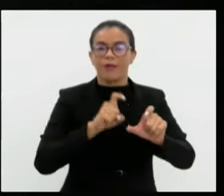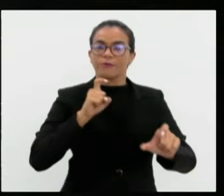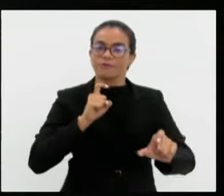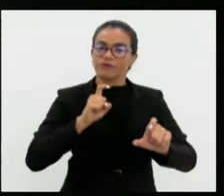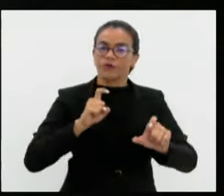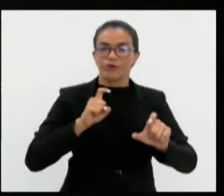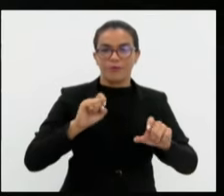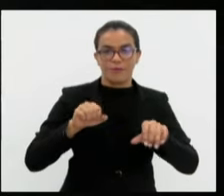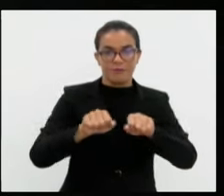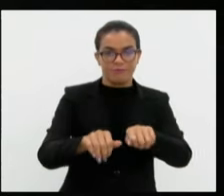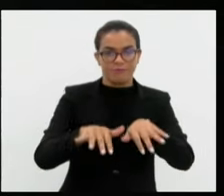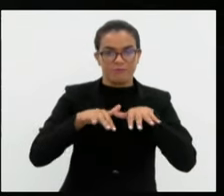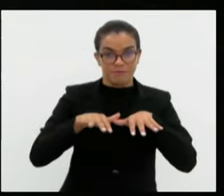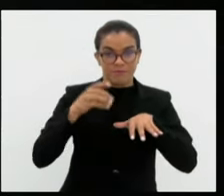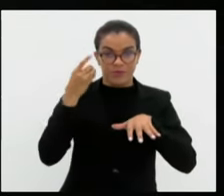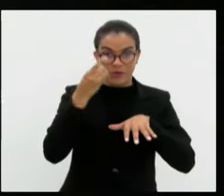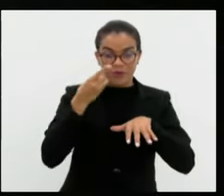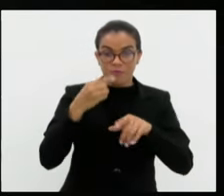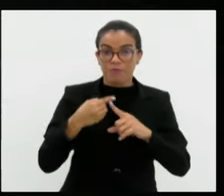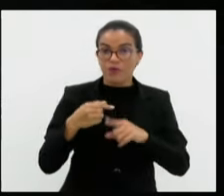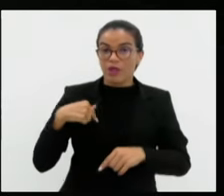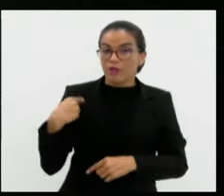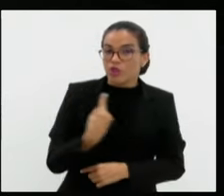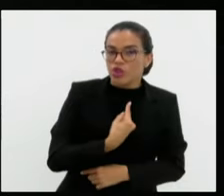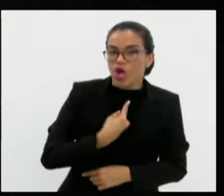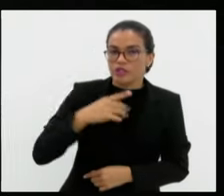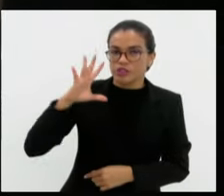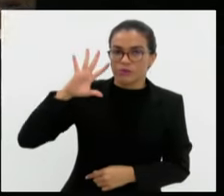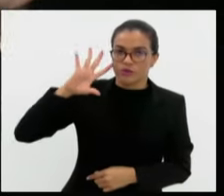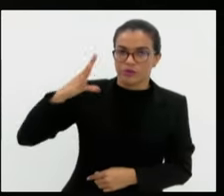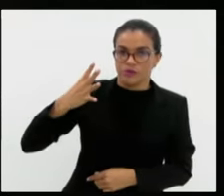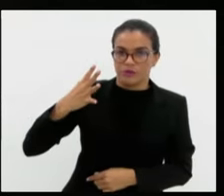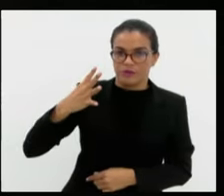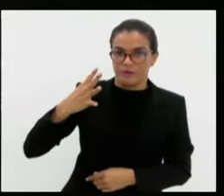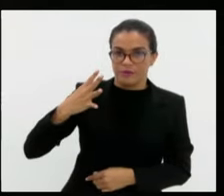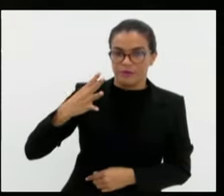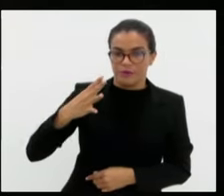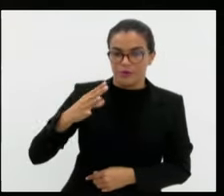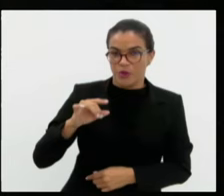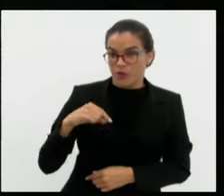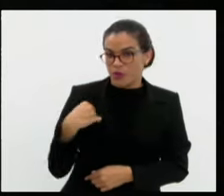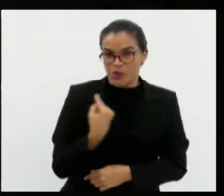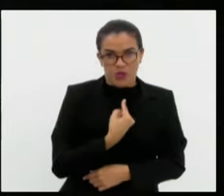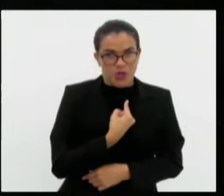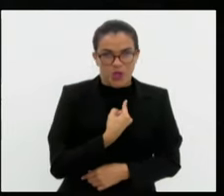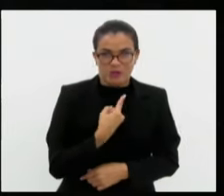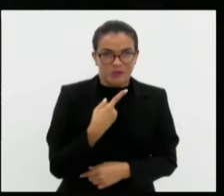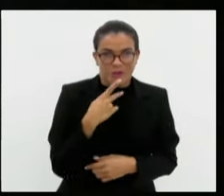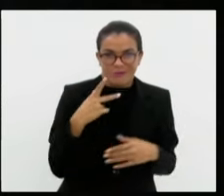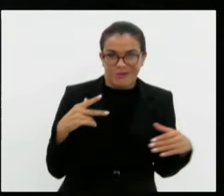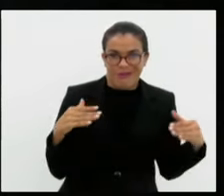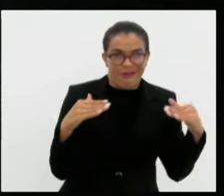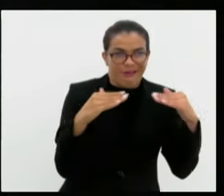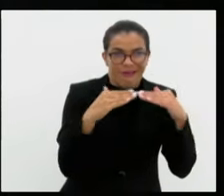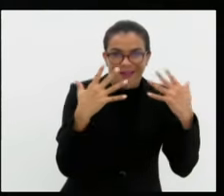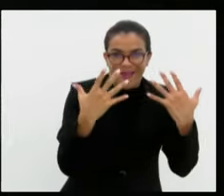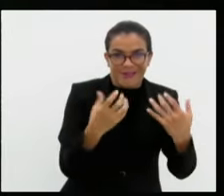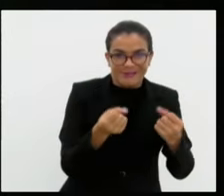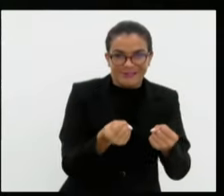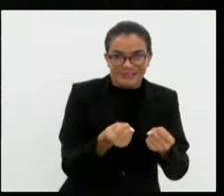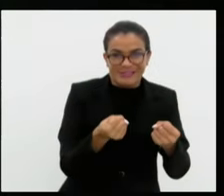Parlamento, porque nós estamos dando a última palavra, ou seja, nós não estamos baixando a cabeça e abrindo mão das